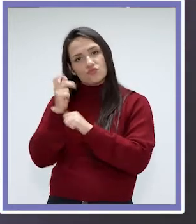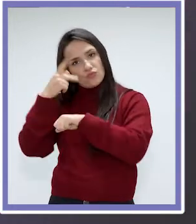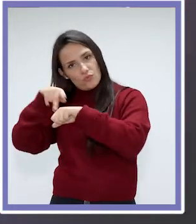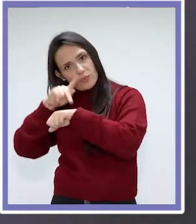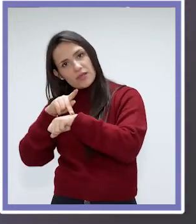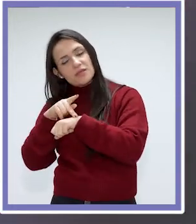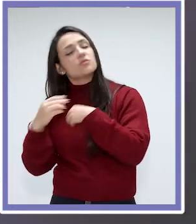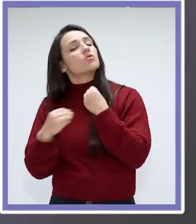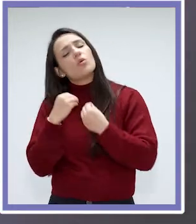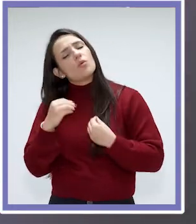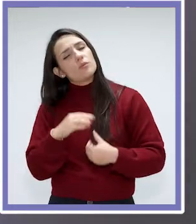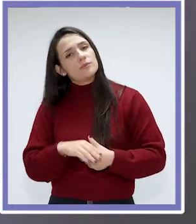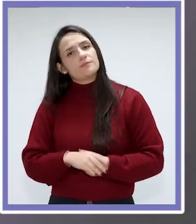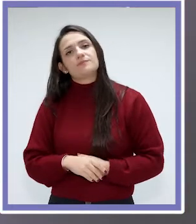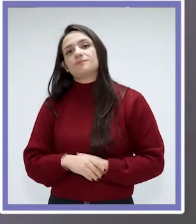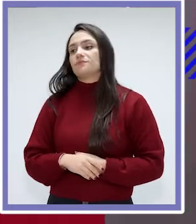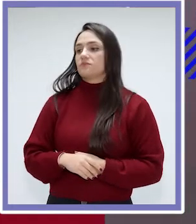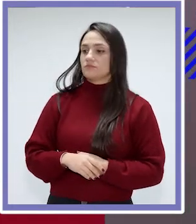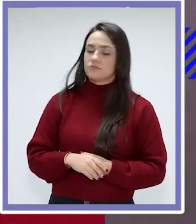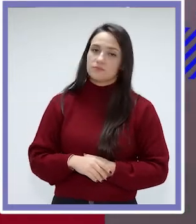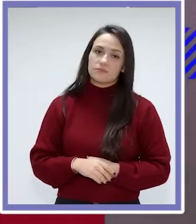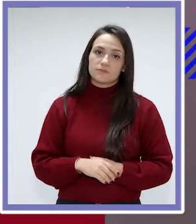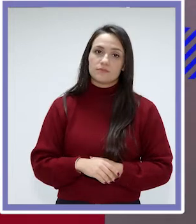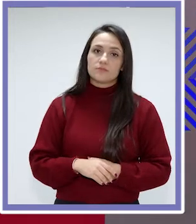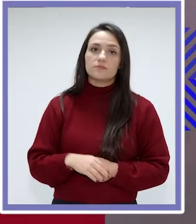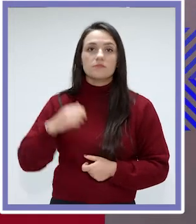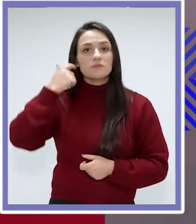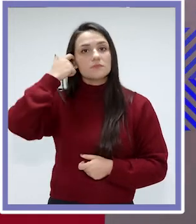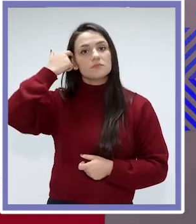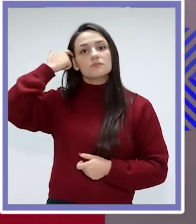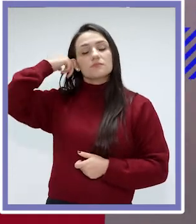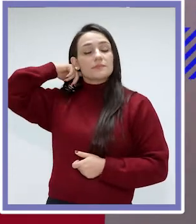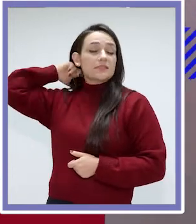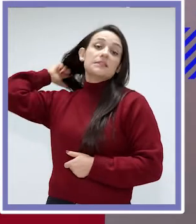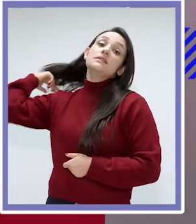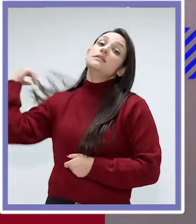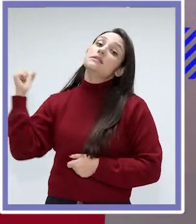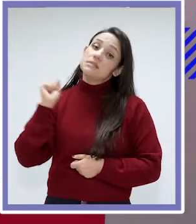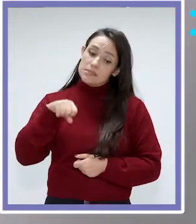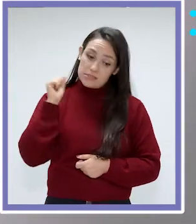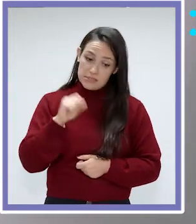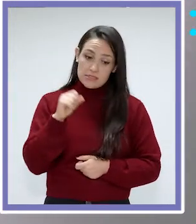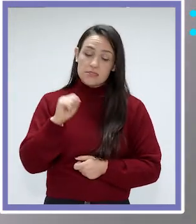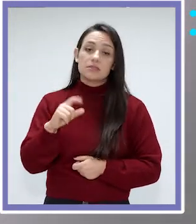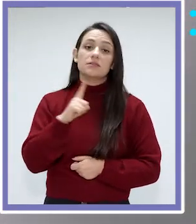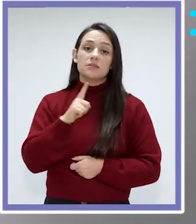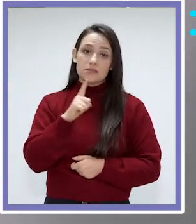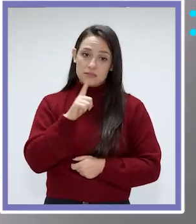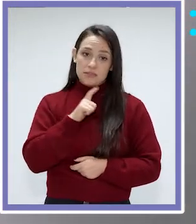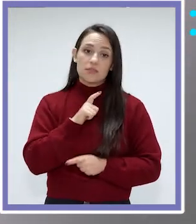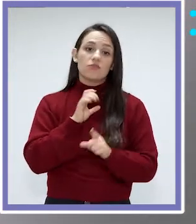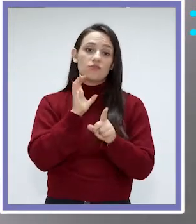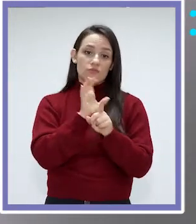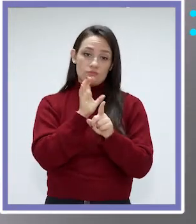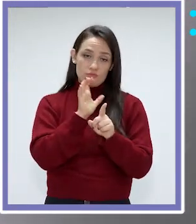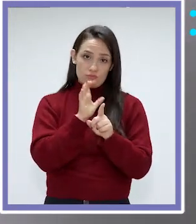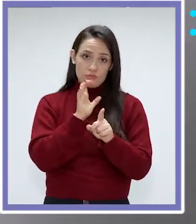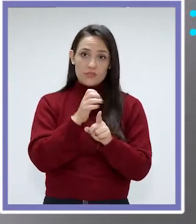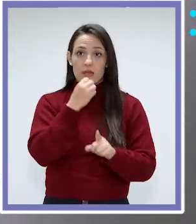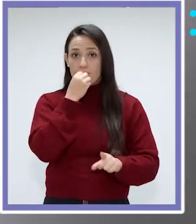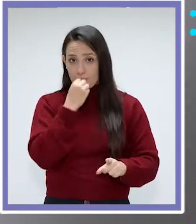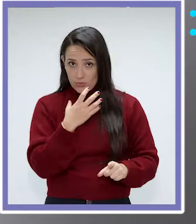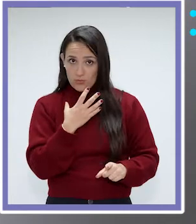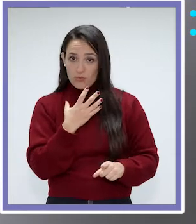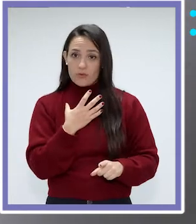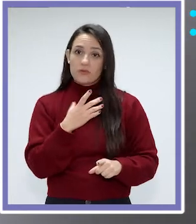todos os países, quer dizer, que o trajeto dela vai cortar. Os impactos são inúmeros, né? É importante destacar que o impacto, muitas vezes